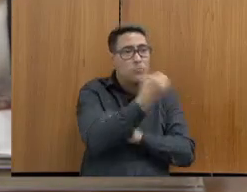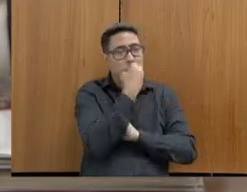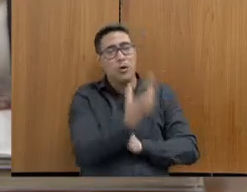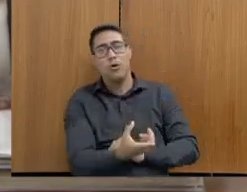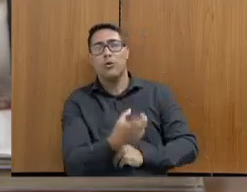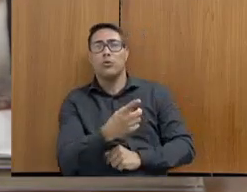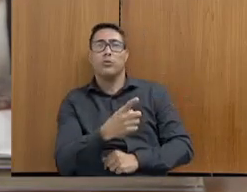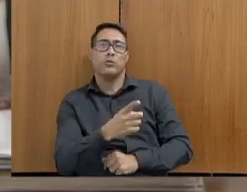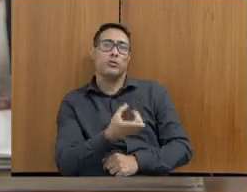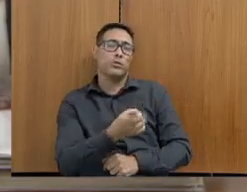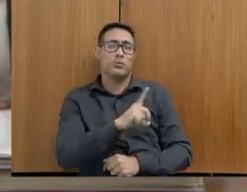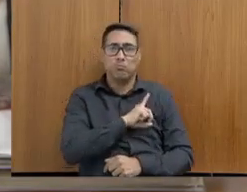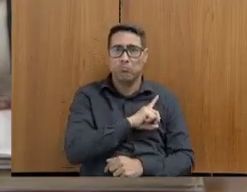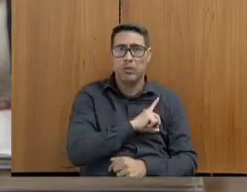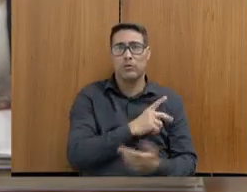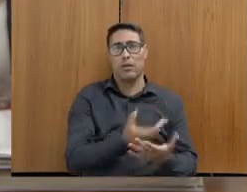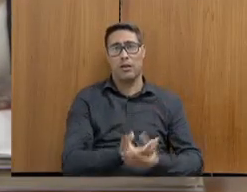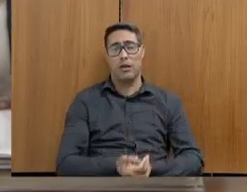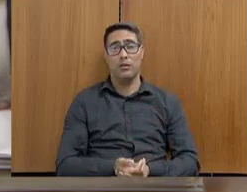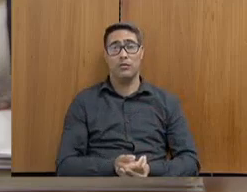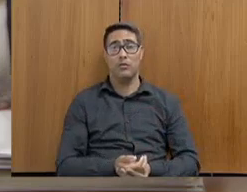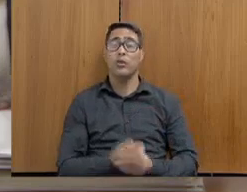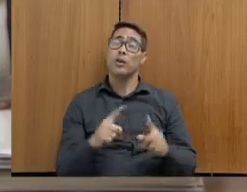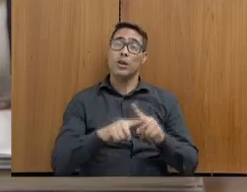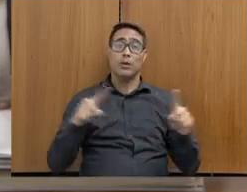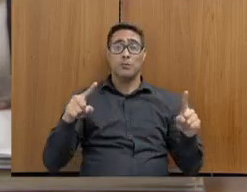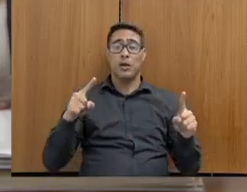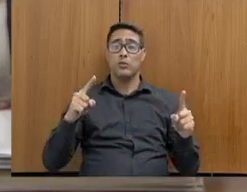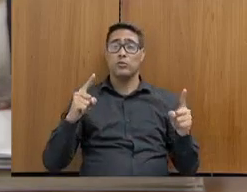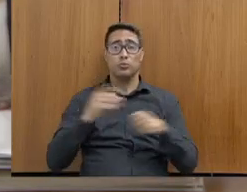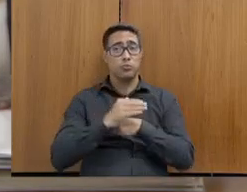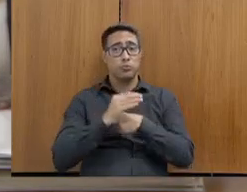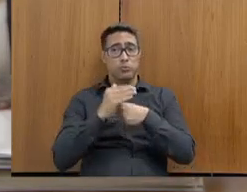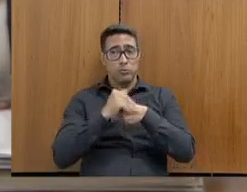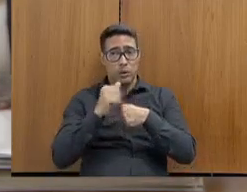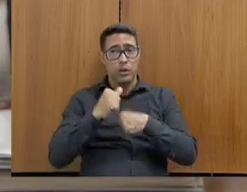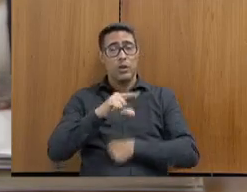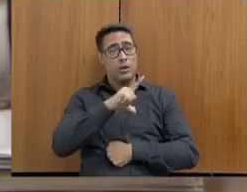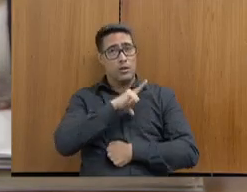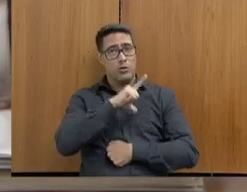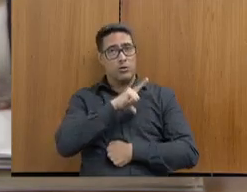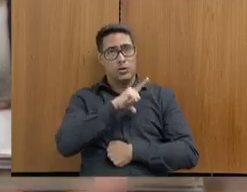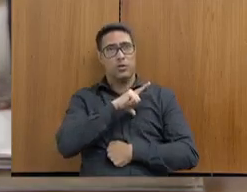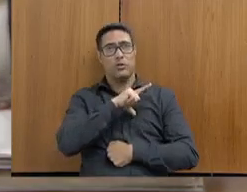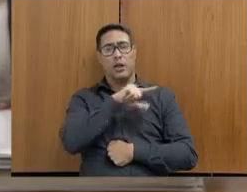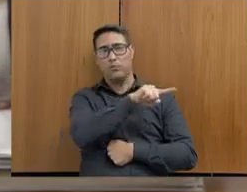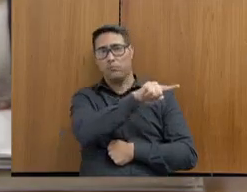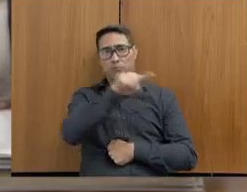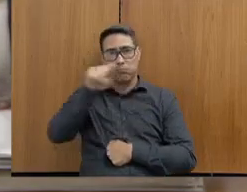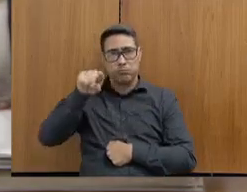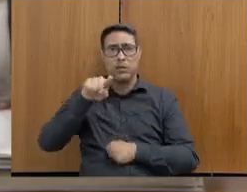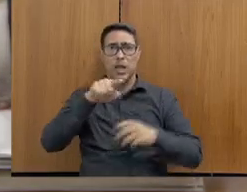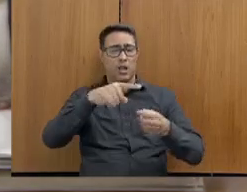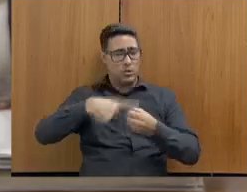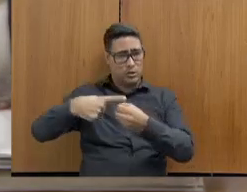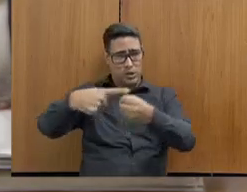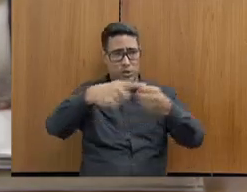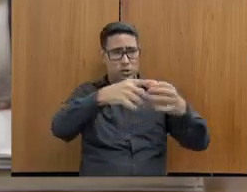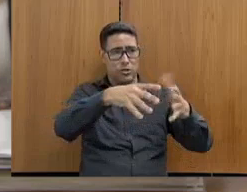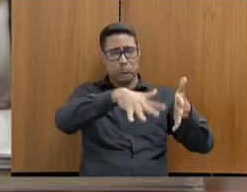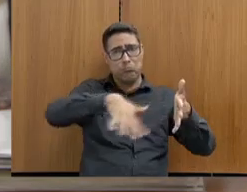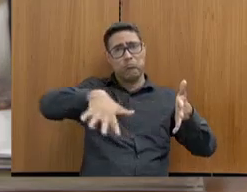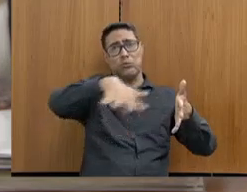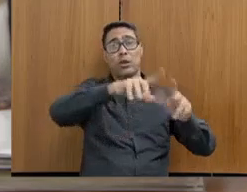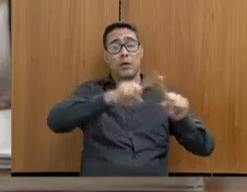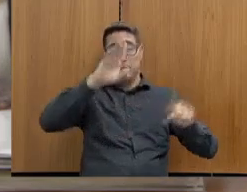eu prometi se um carinha especial que eu tenho não só Sebastião e toda região E essa cidade que a gente é muito obrigado também mas